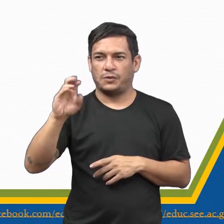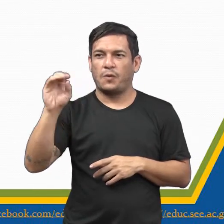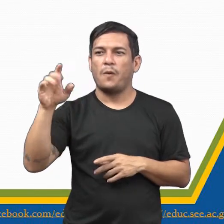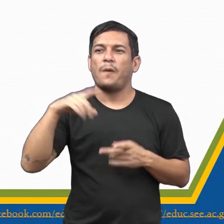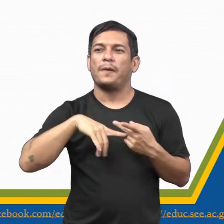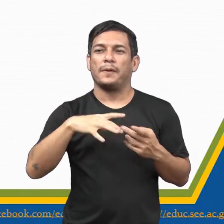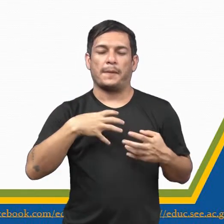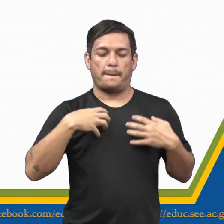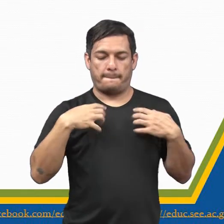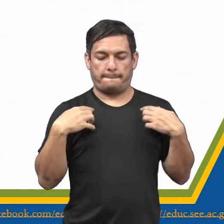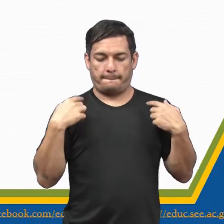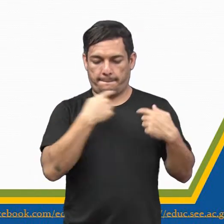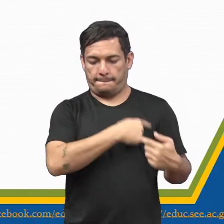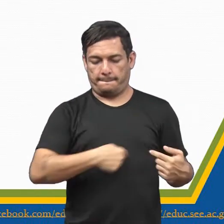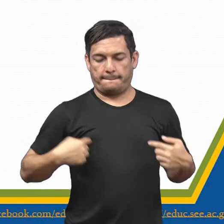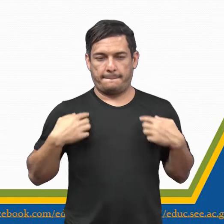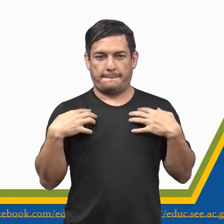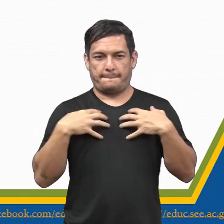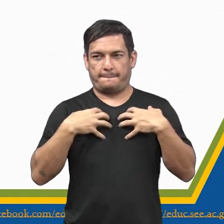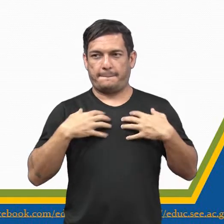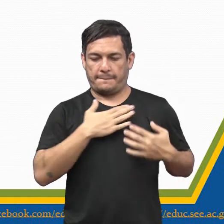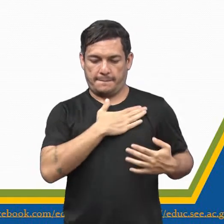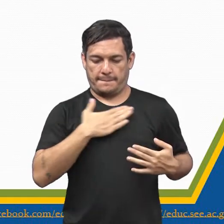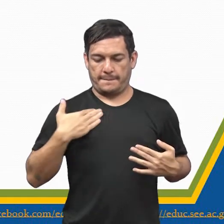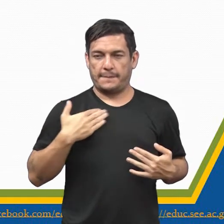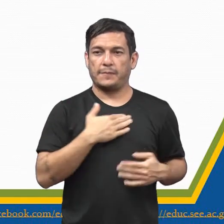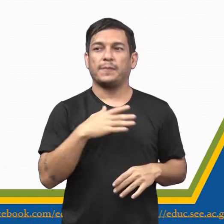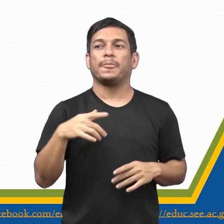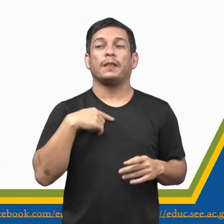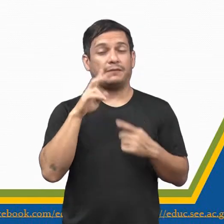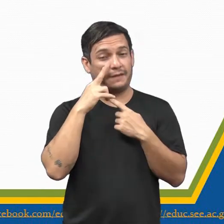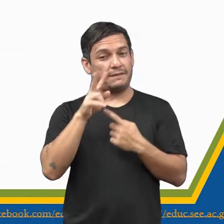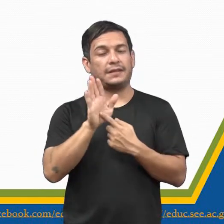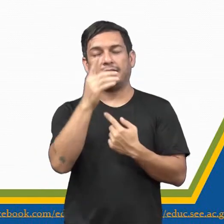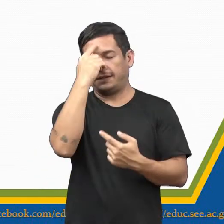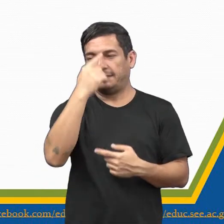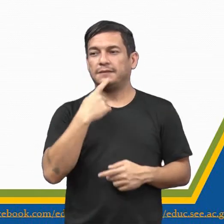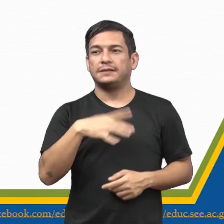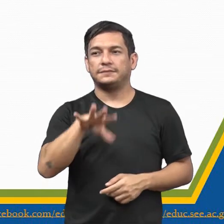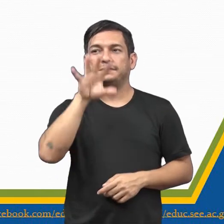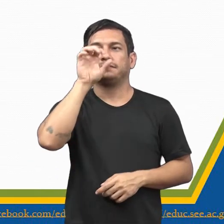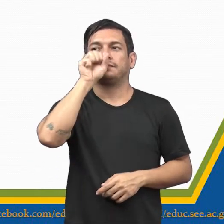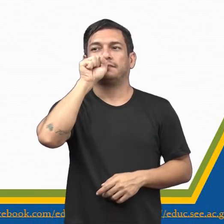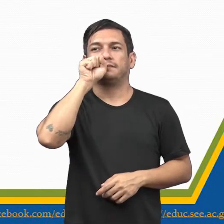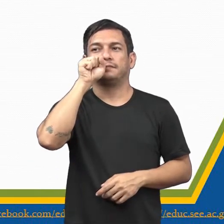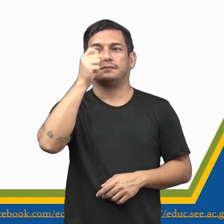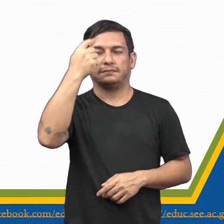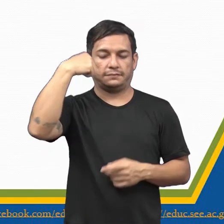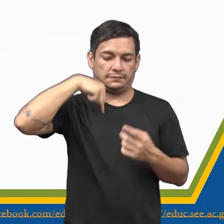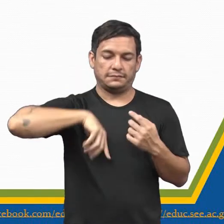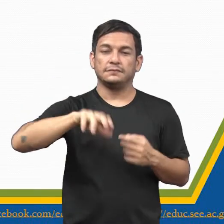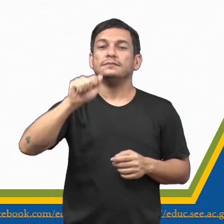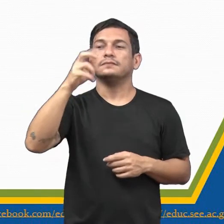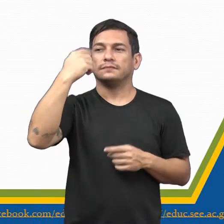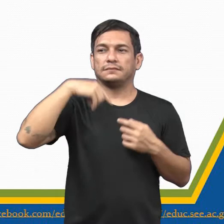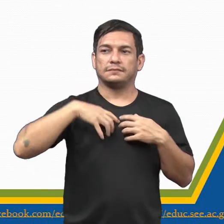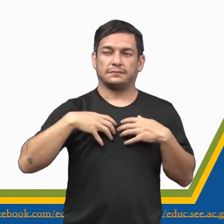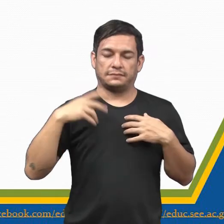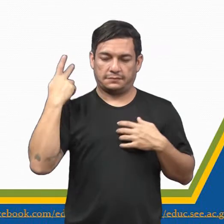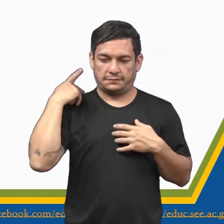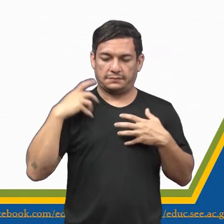Como vocês estão vendo aí na imagem, esse é o movimento de inspiração. O ar entra, o pulmão se expande